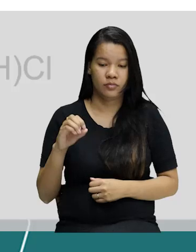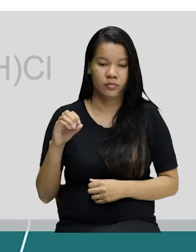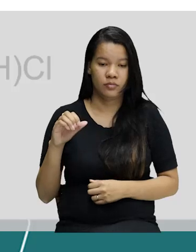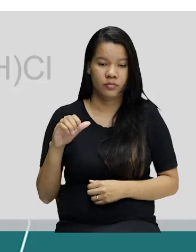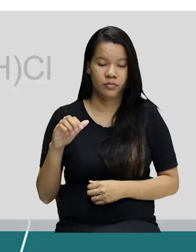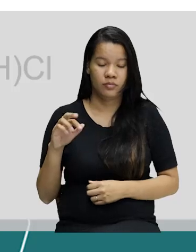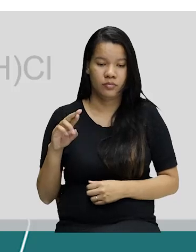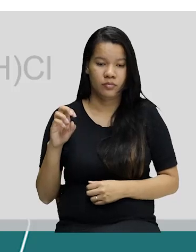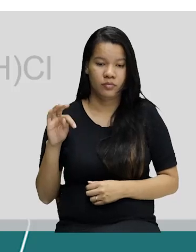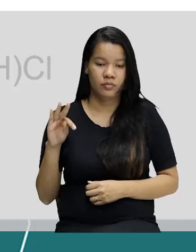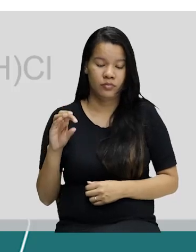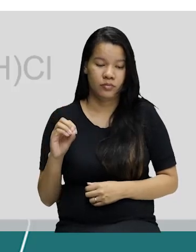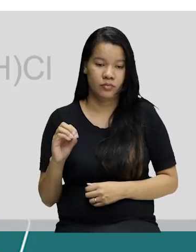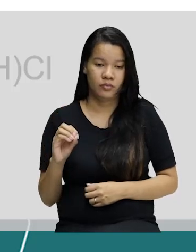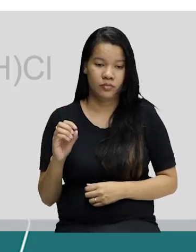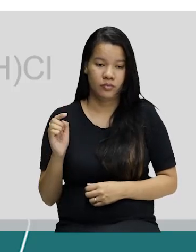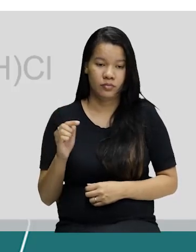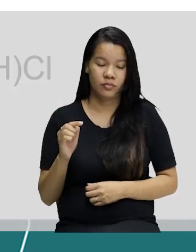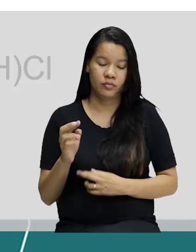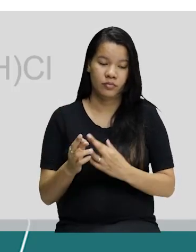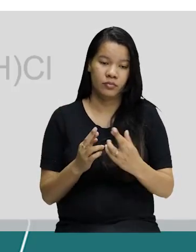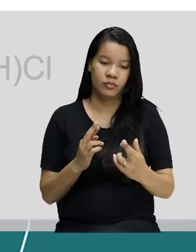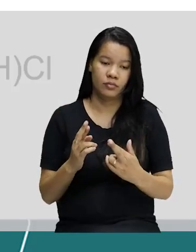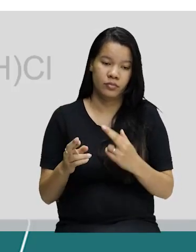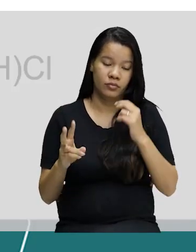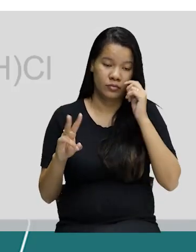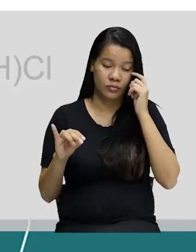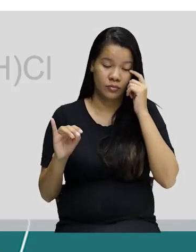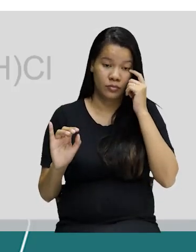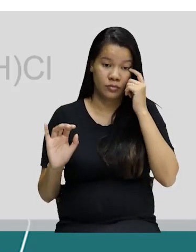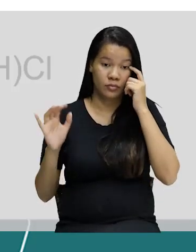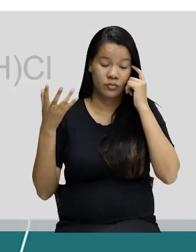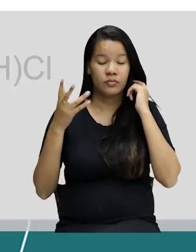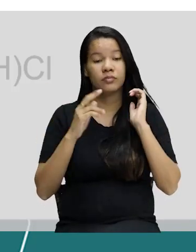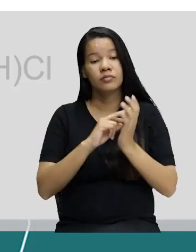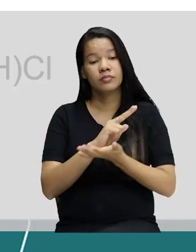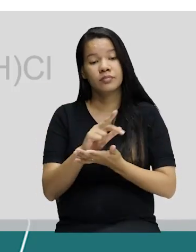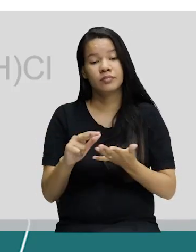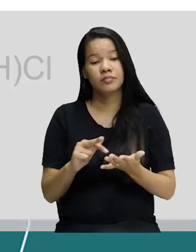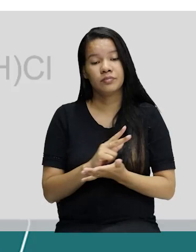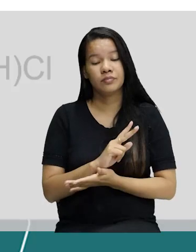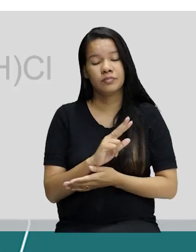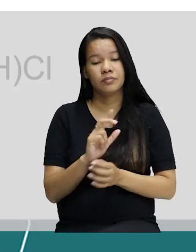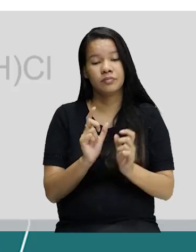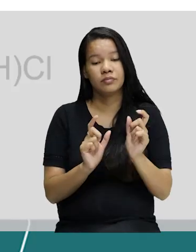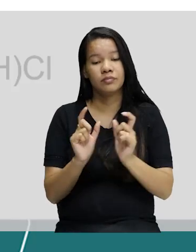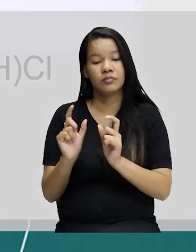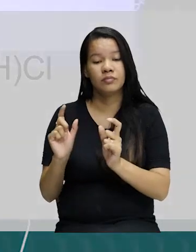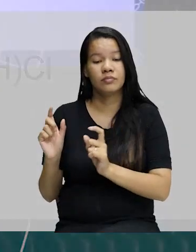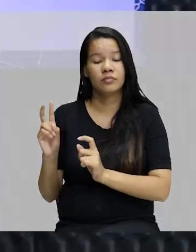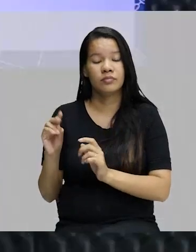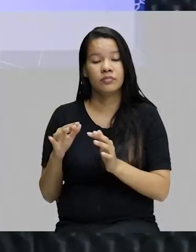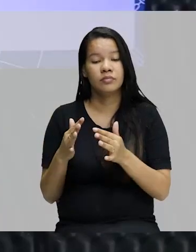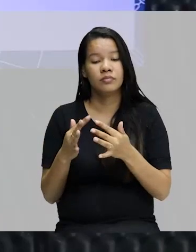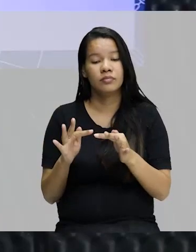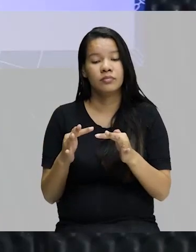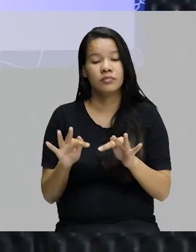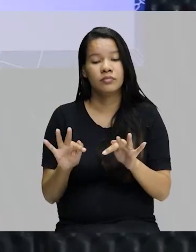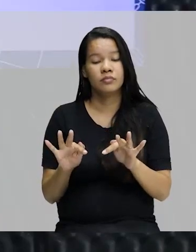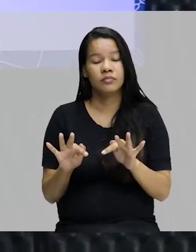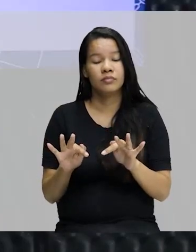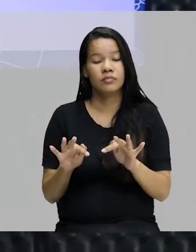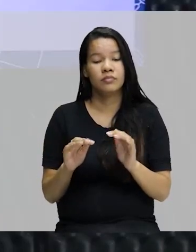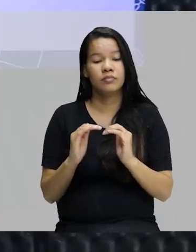metilmagnésio, tudo bem? Essa reação ela acontece em várias etapas, né? A gente vai simplificar o